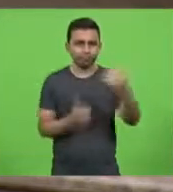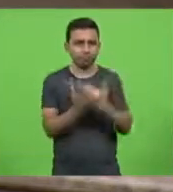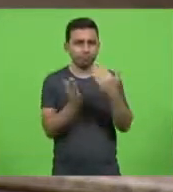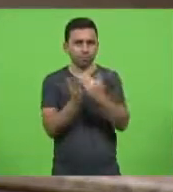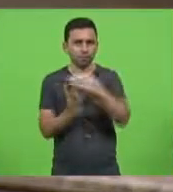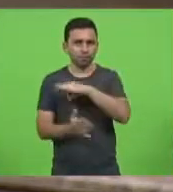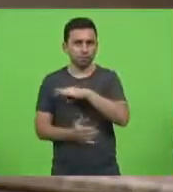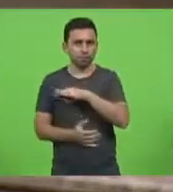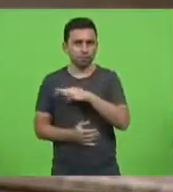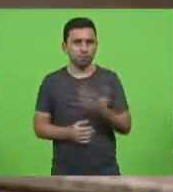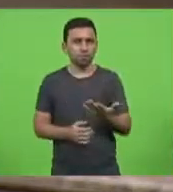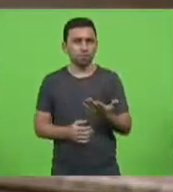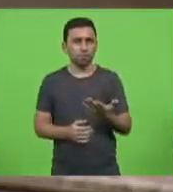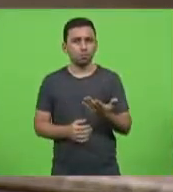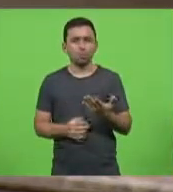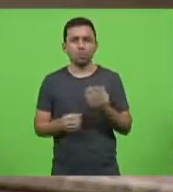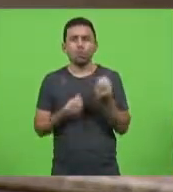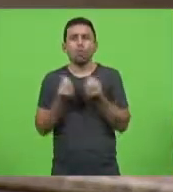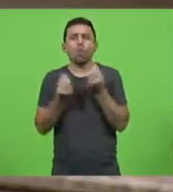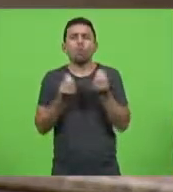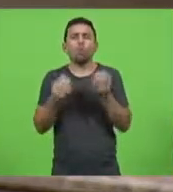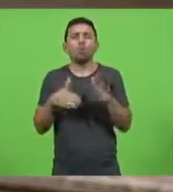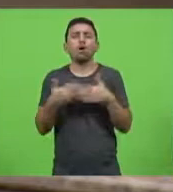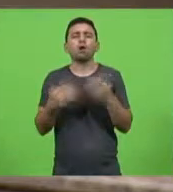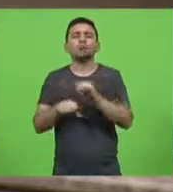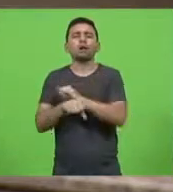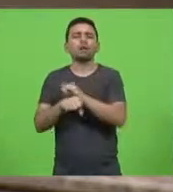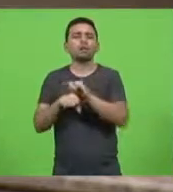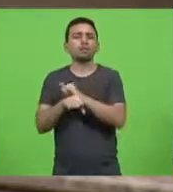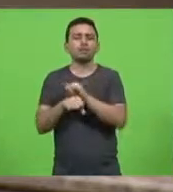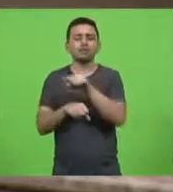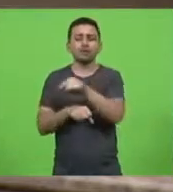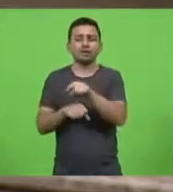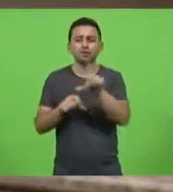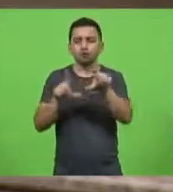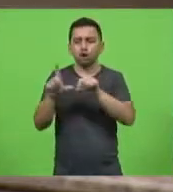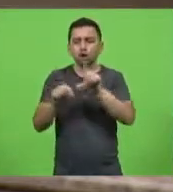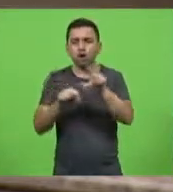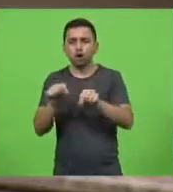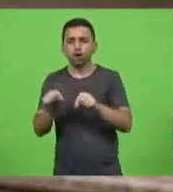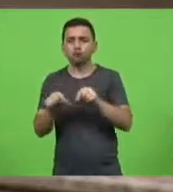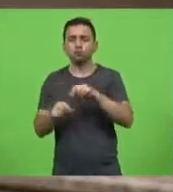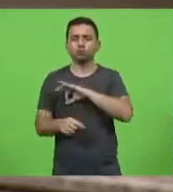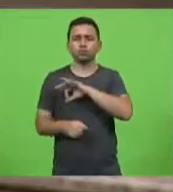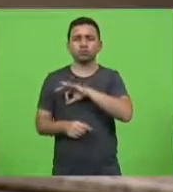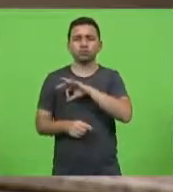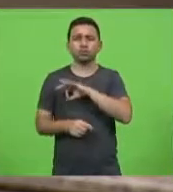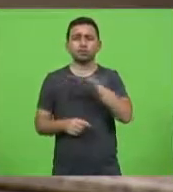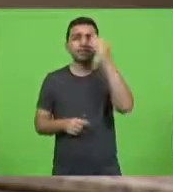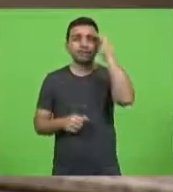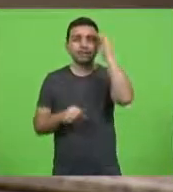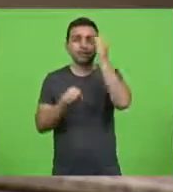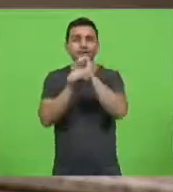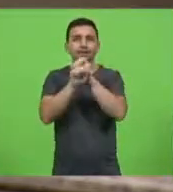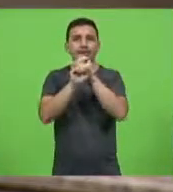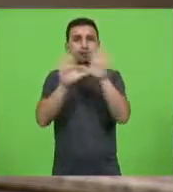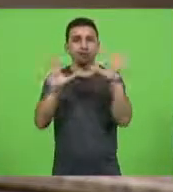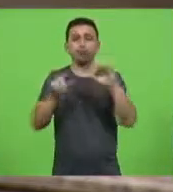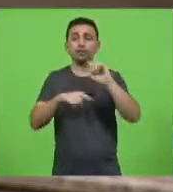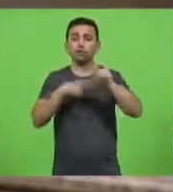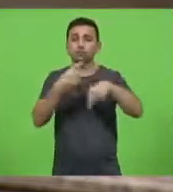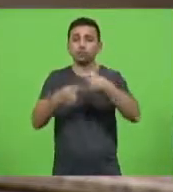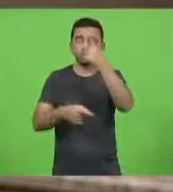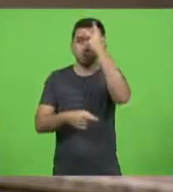policial por habitante, enfim, quais são os critérios efetivos para que, a partir disso, a gente possa entender um pouco melhor e também explicar isso para as